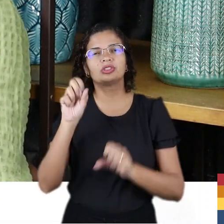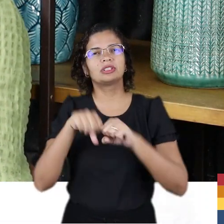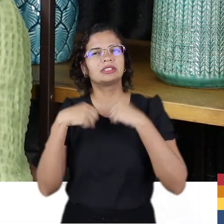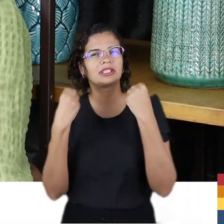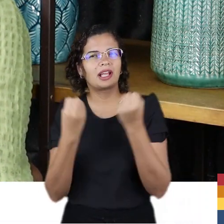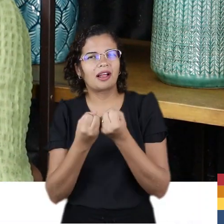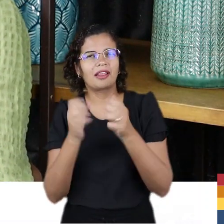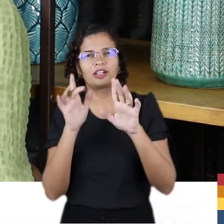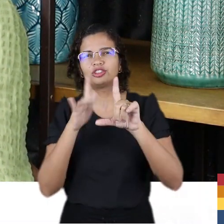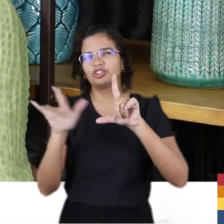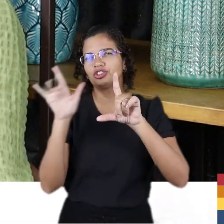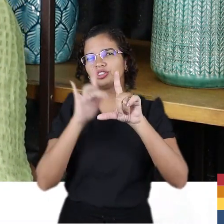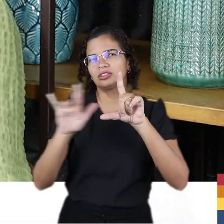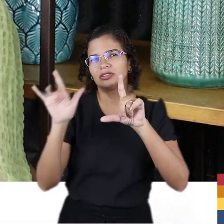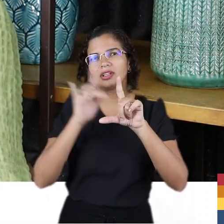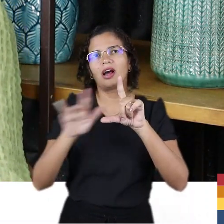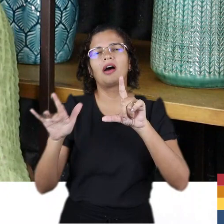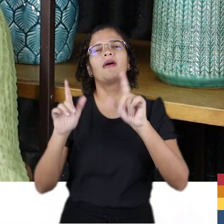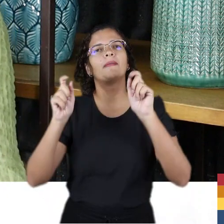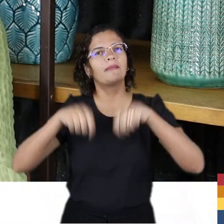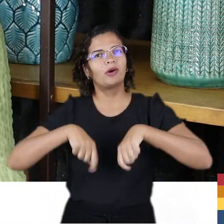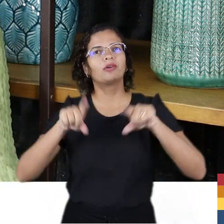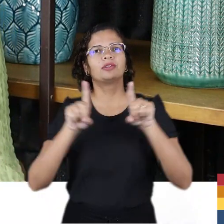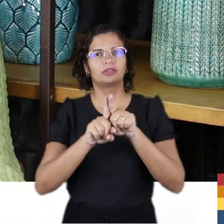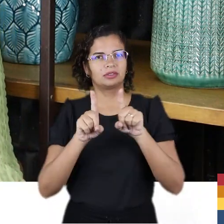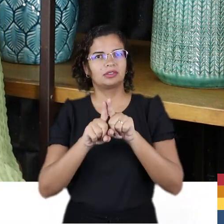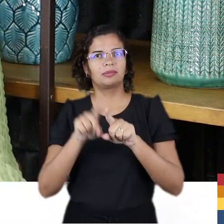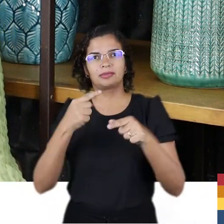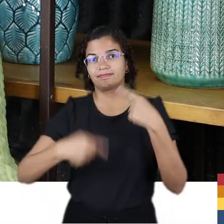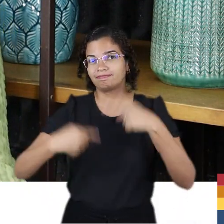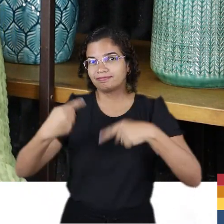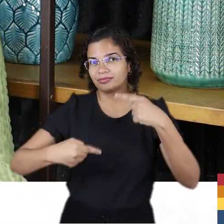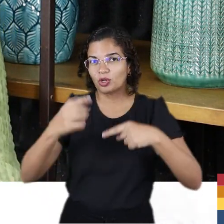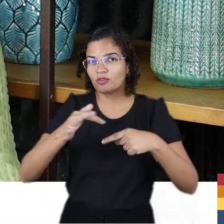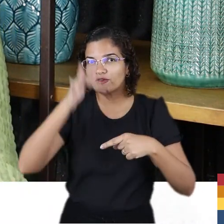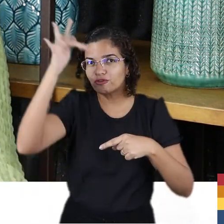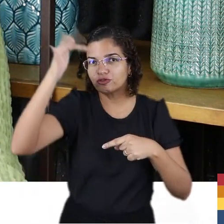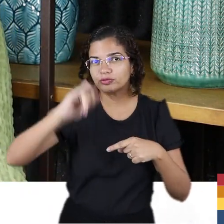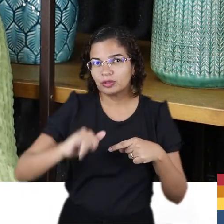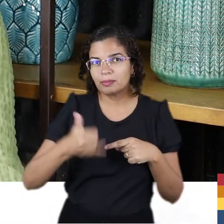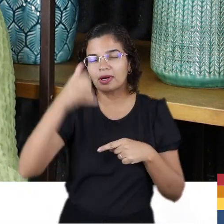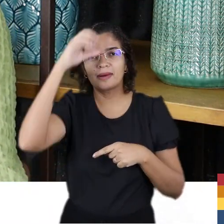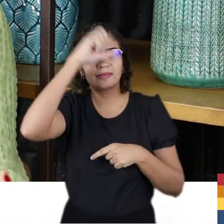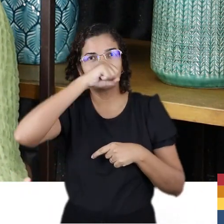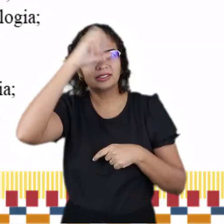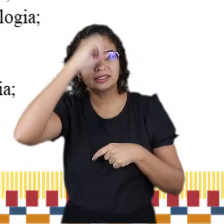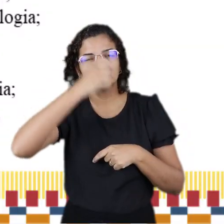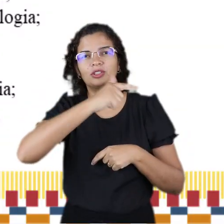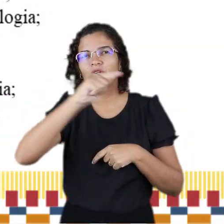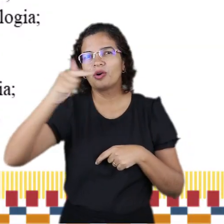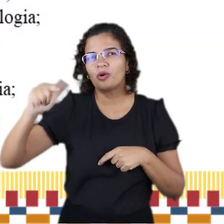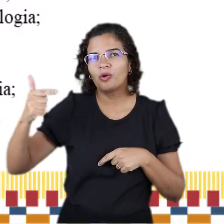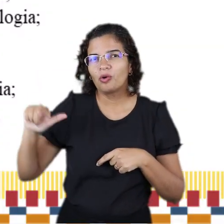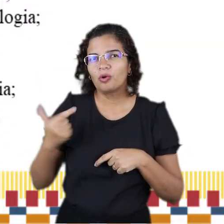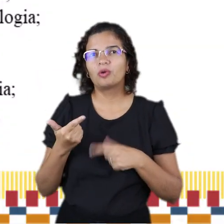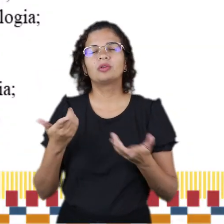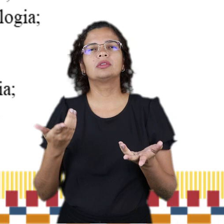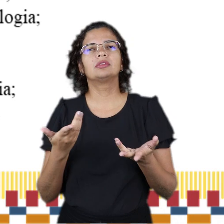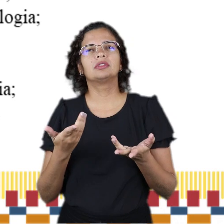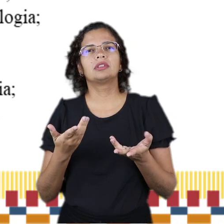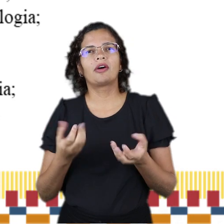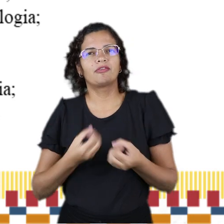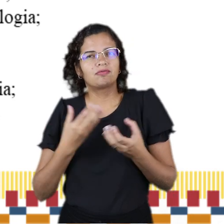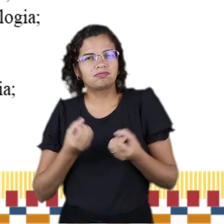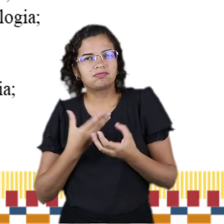modo, o itinerário formativo de ciências da saúde, ele traz aí cursos como ciências